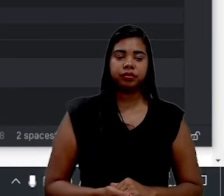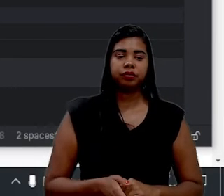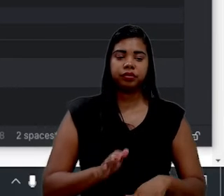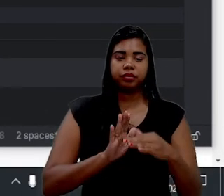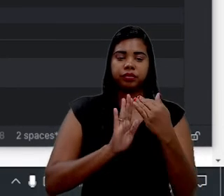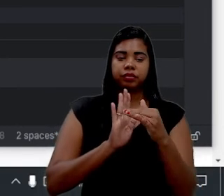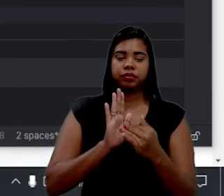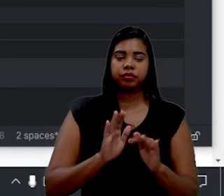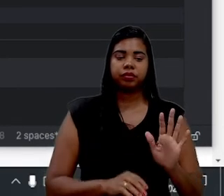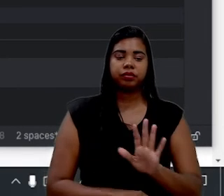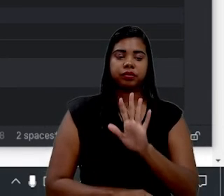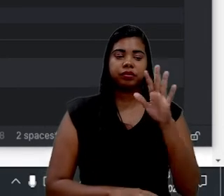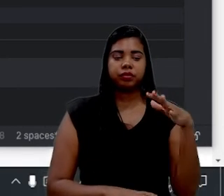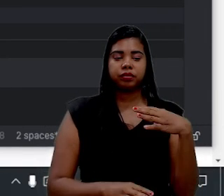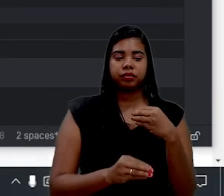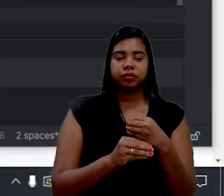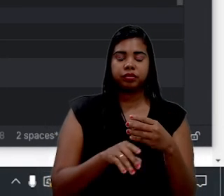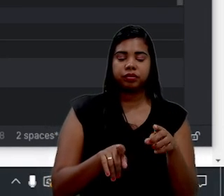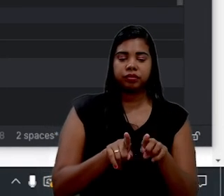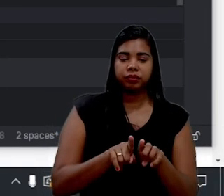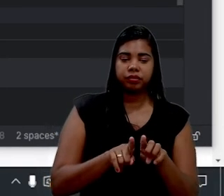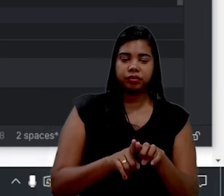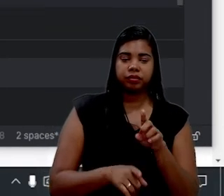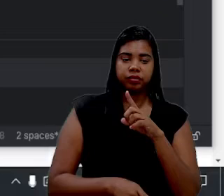ser gerado.